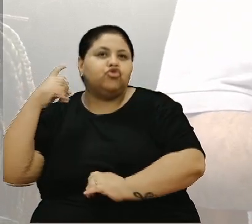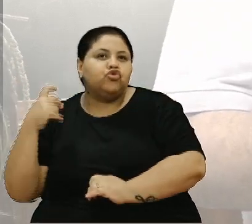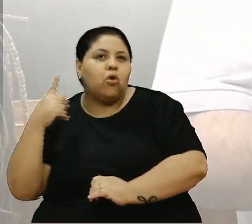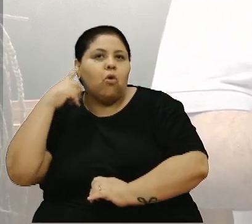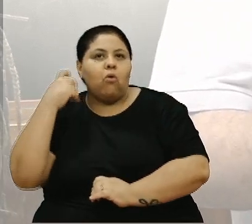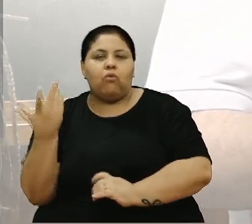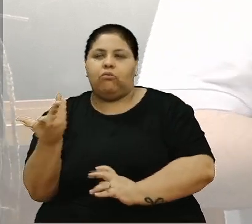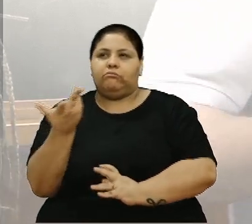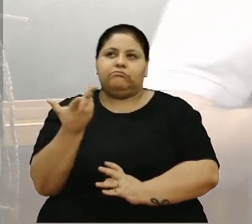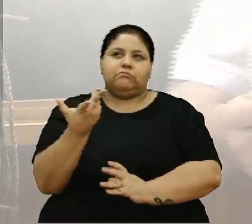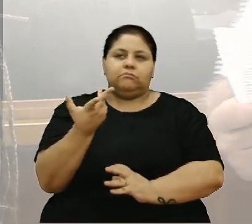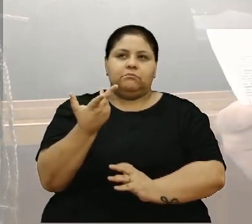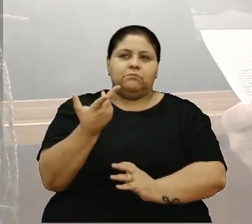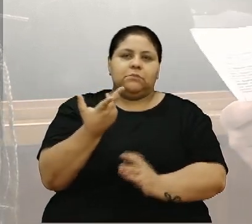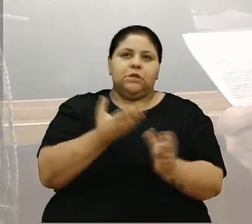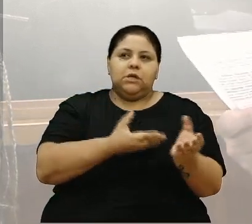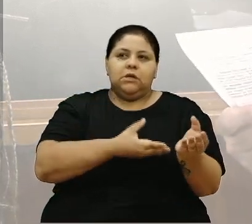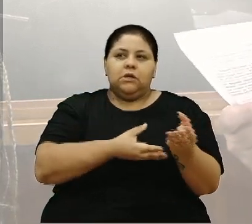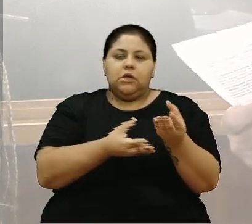não têm